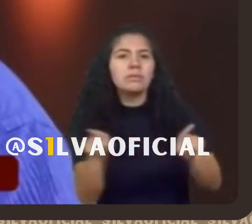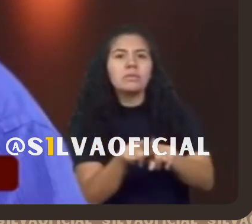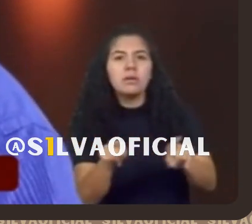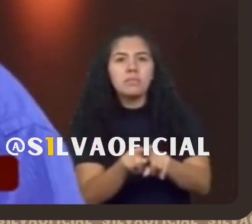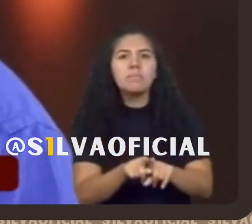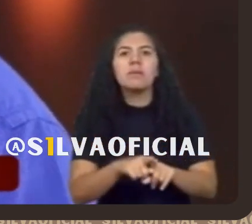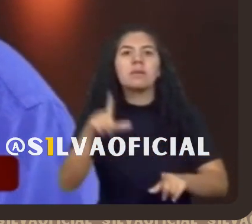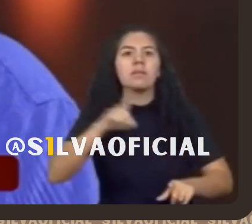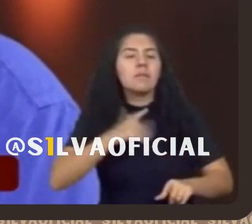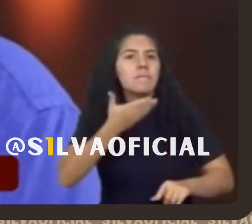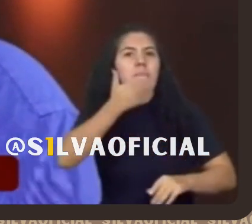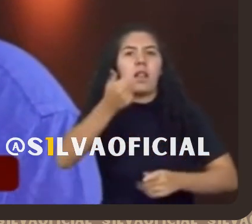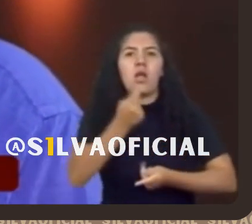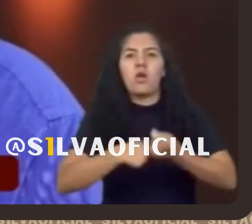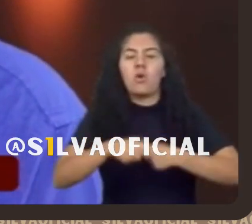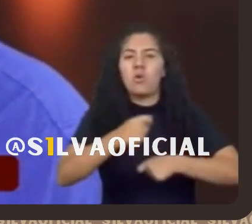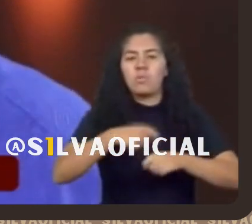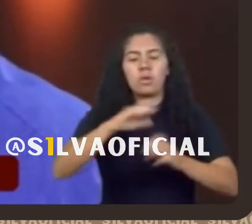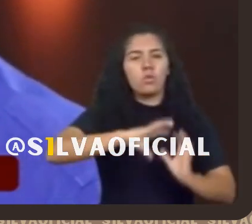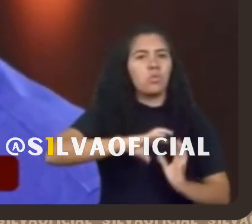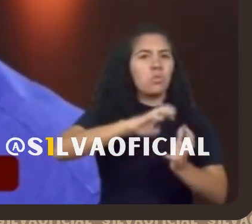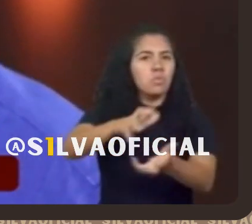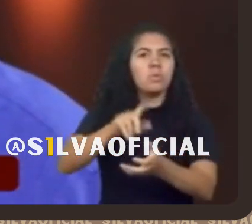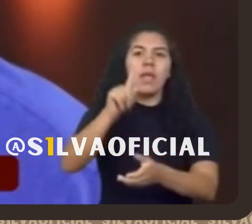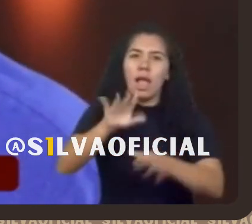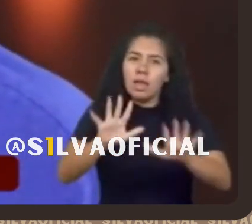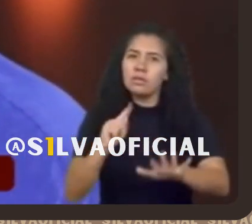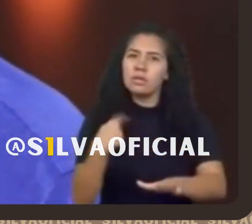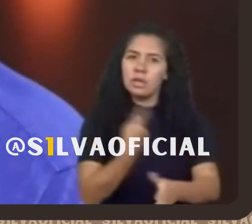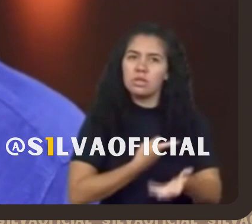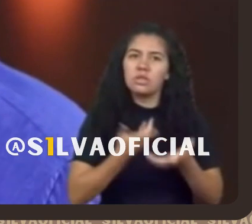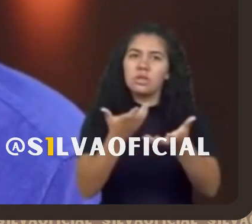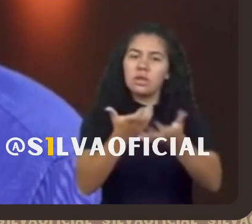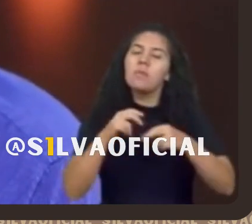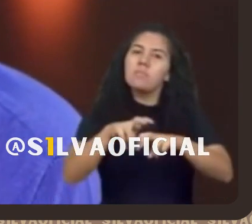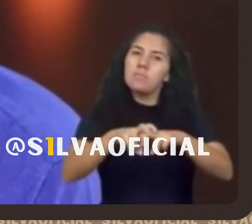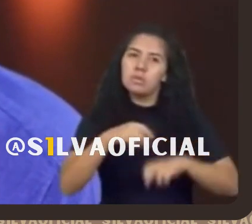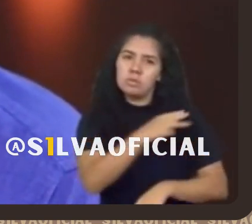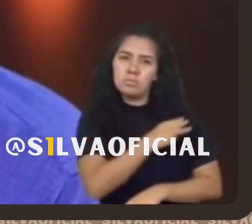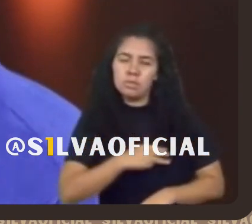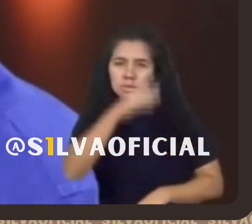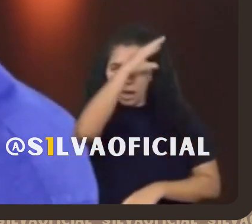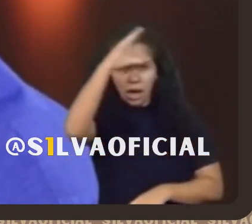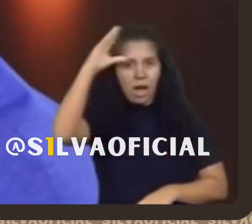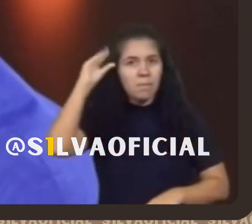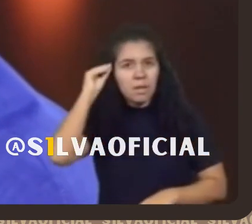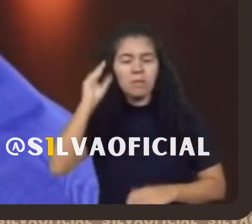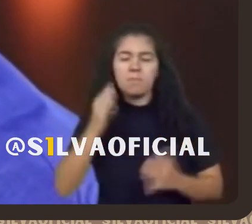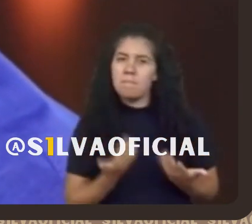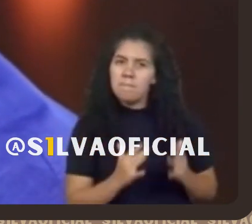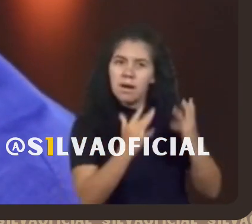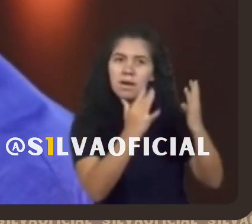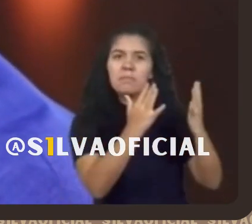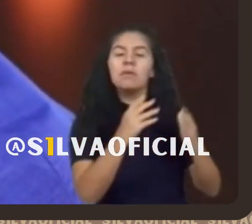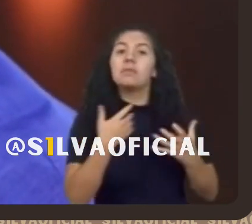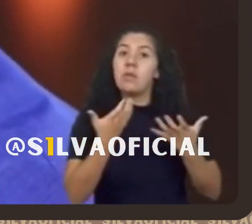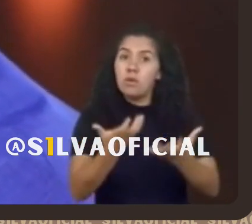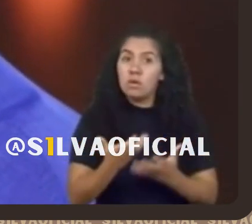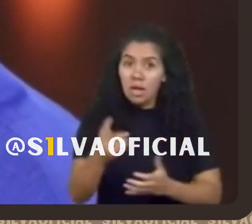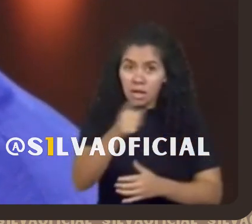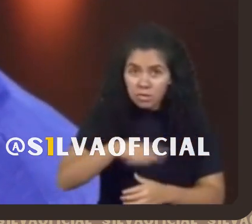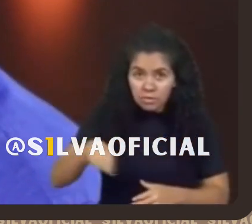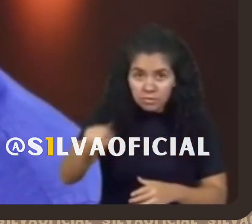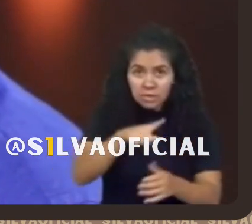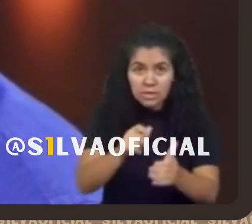economias do mundo é isso que nós queremos e por isso Camilo Meus parabéns sabe e eu quero que você acompanhe se Desenrola